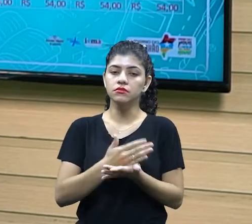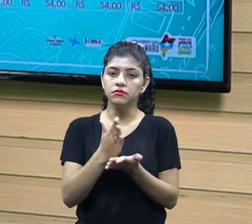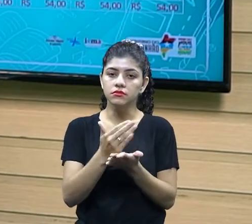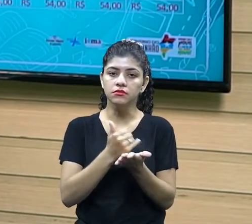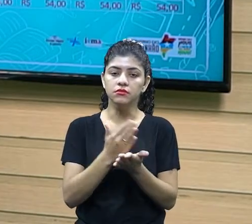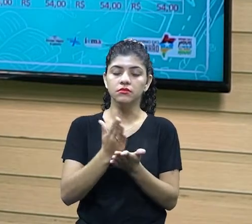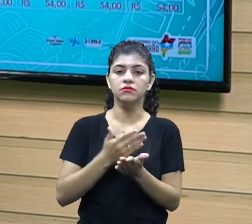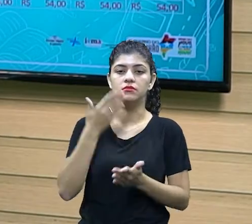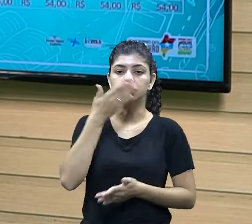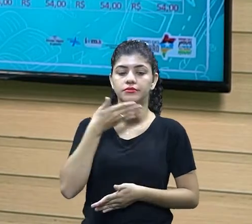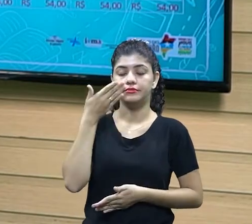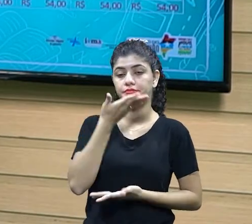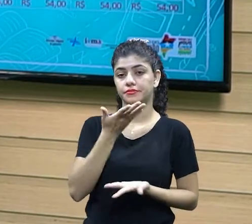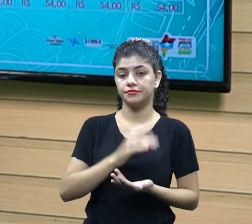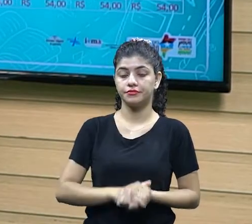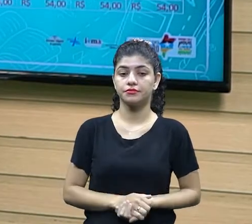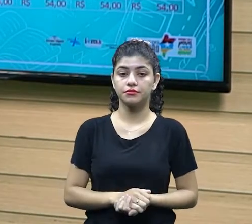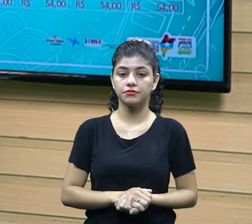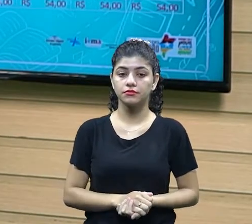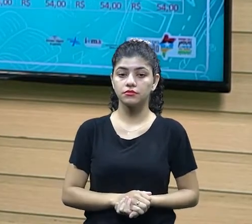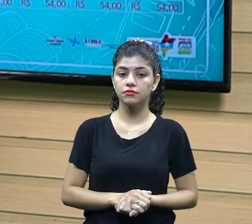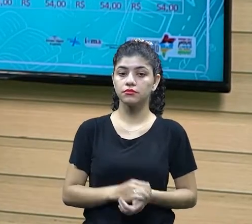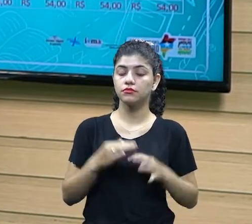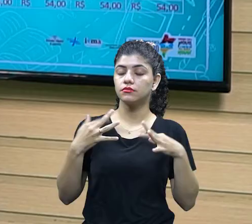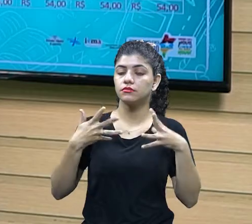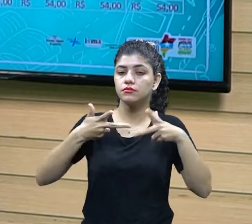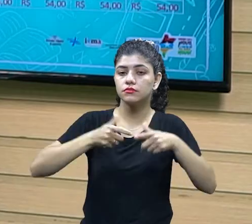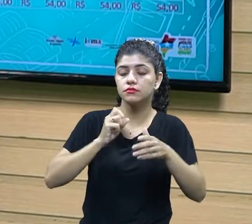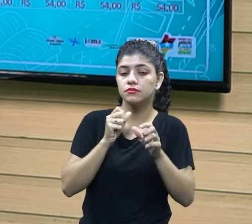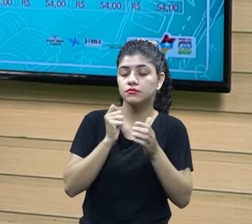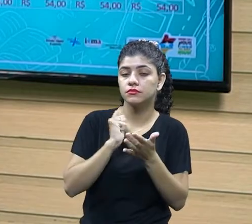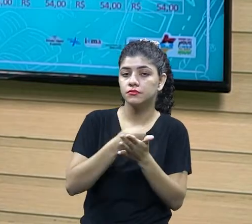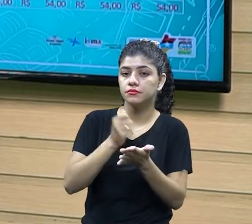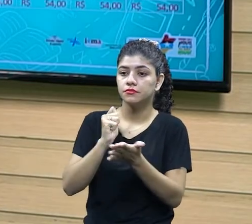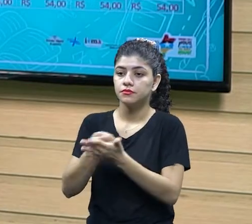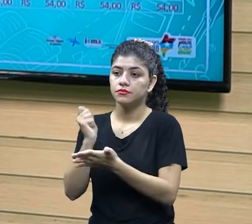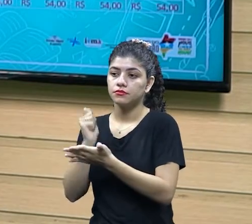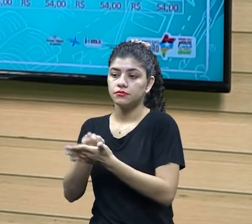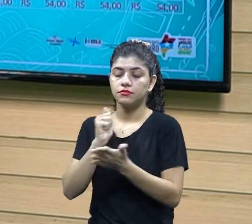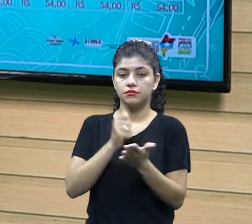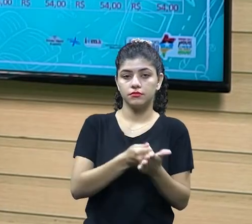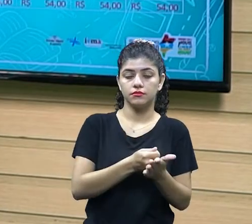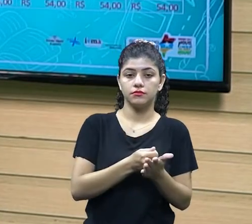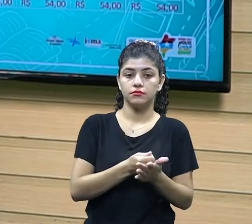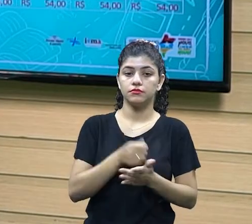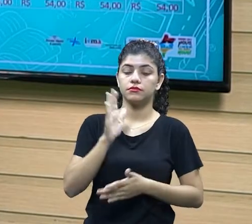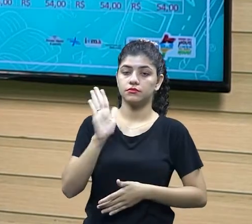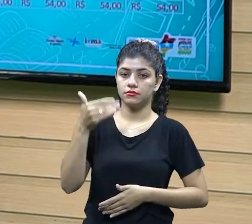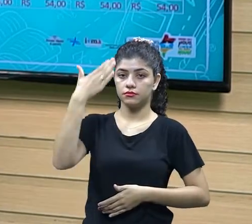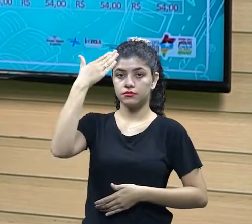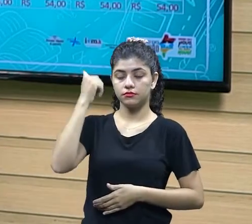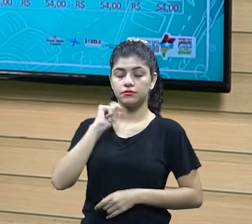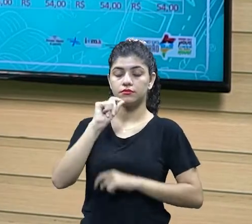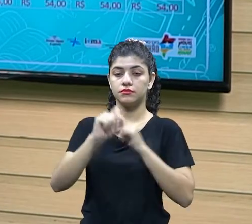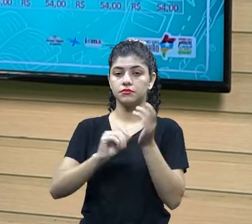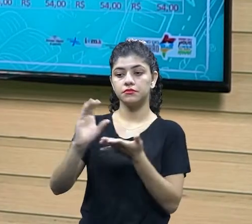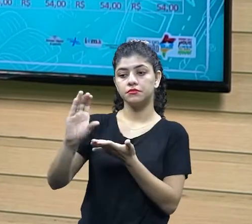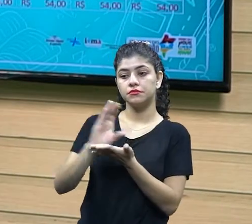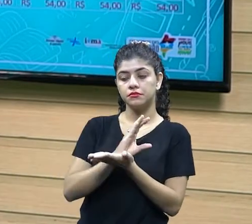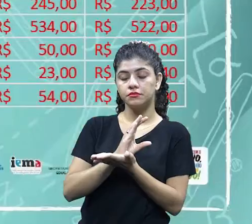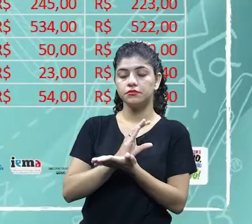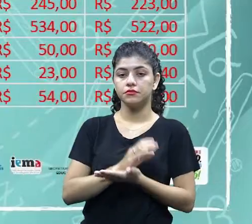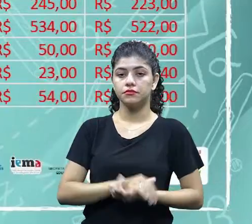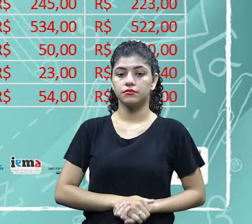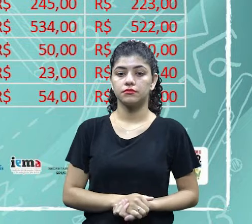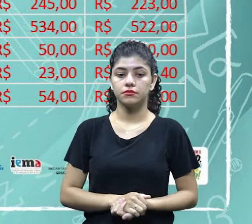bolos e tortas. Então, todas as vendas desses produtos que ela faz, ela reconhece a entrada desse dinheiro como